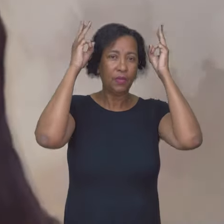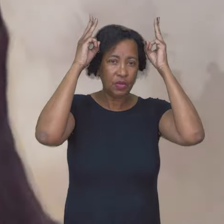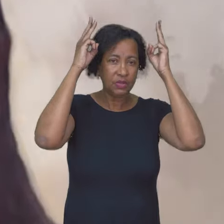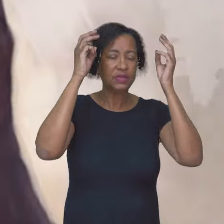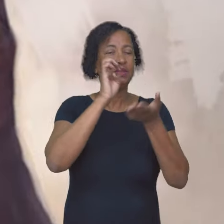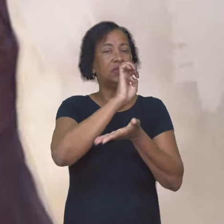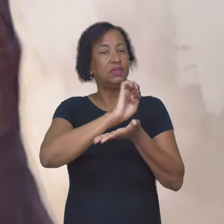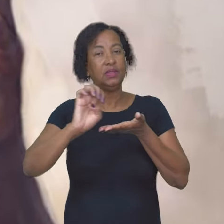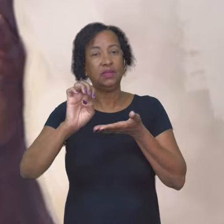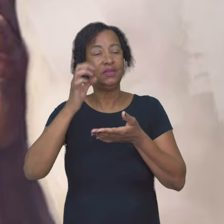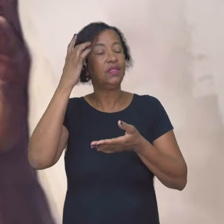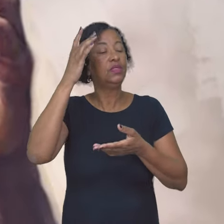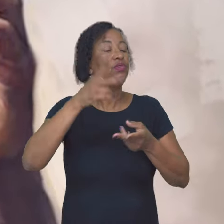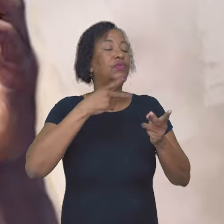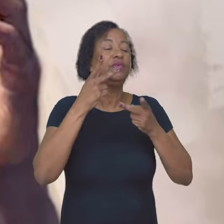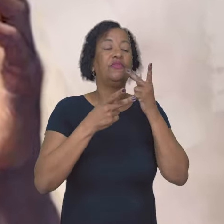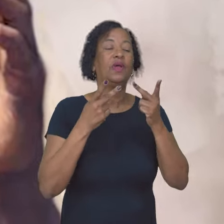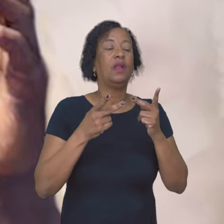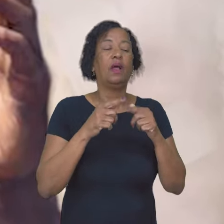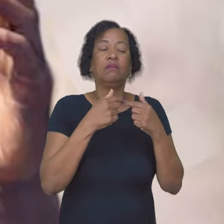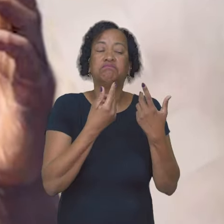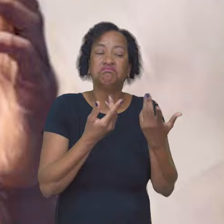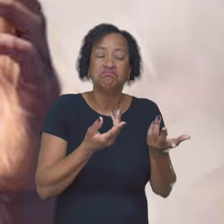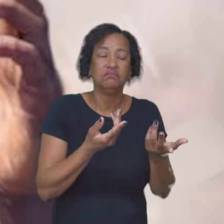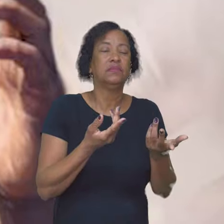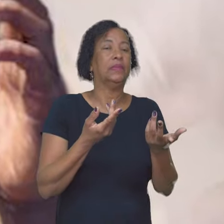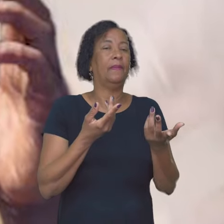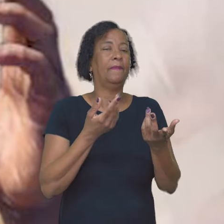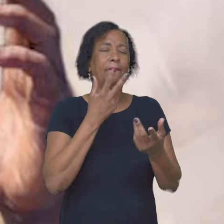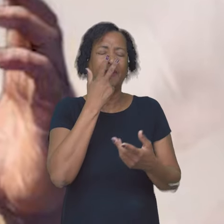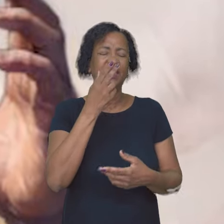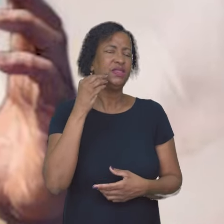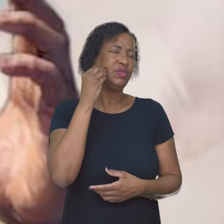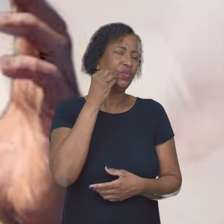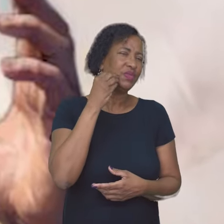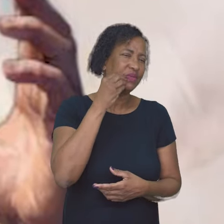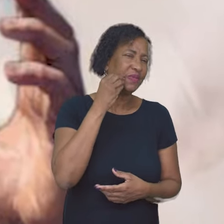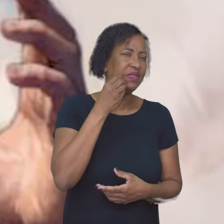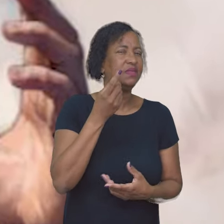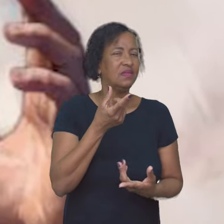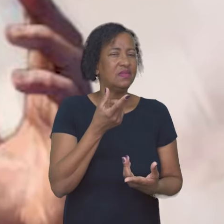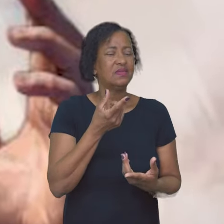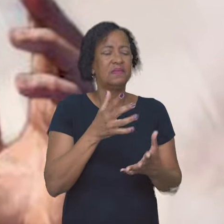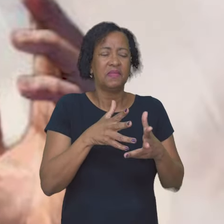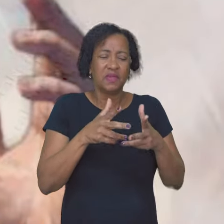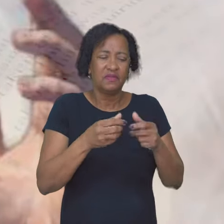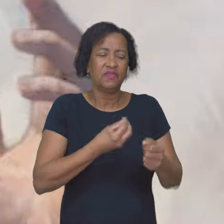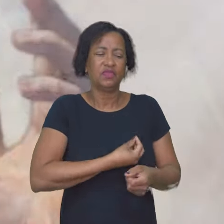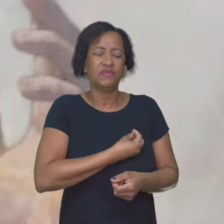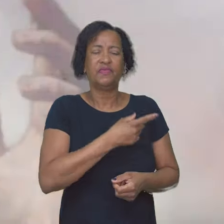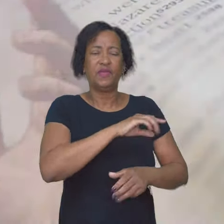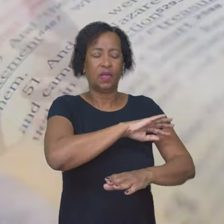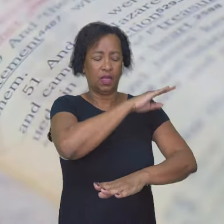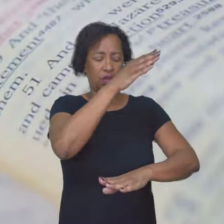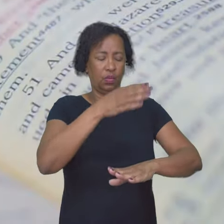acabou falando isso deve ter sido uma experiência e tanto estar no Monte da transfiguração Jesus descreveu sua missão como